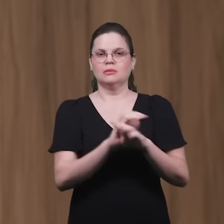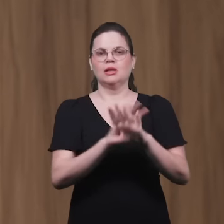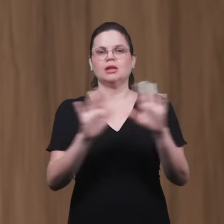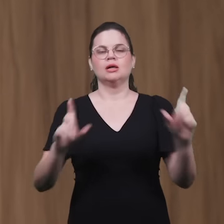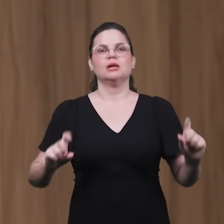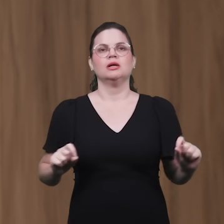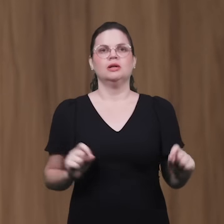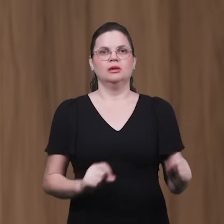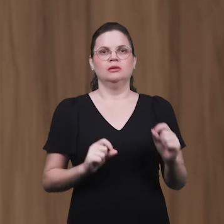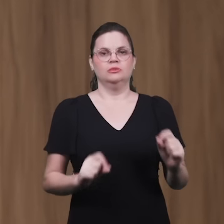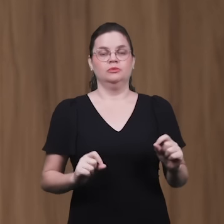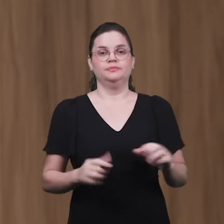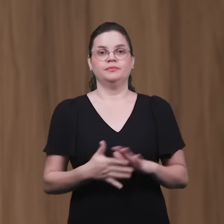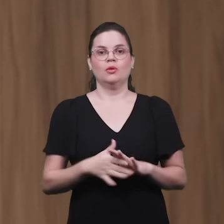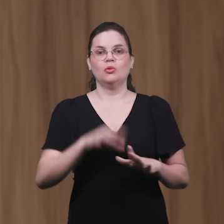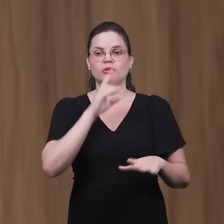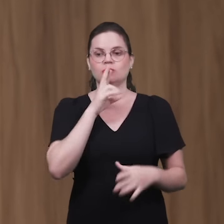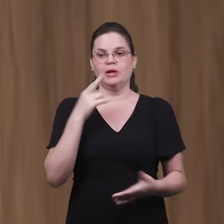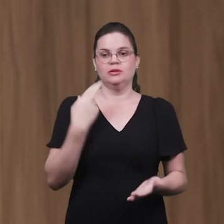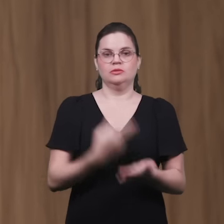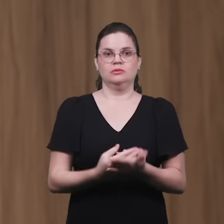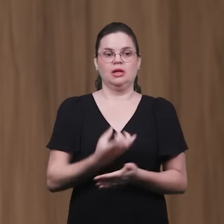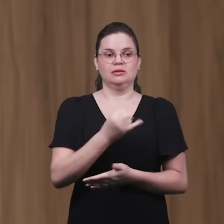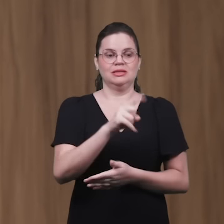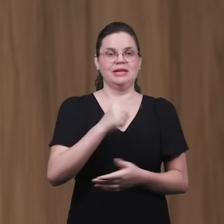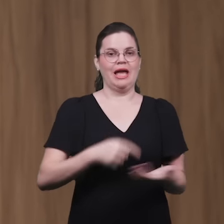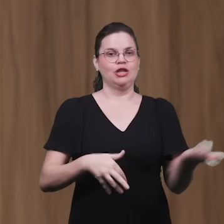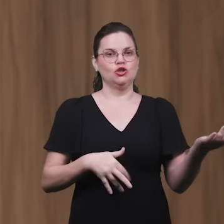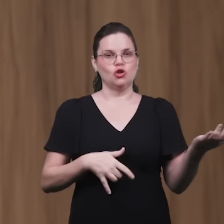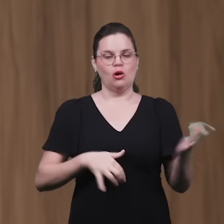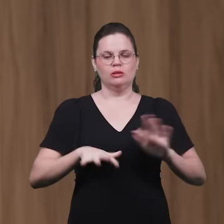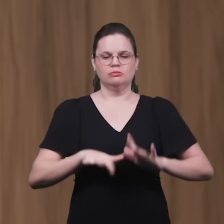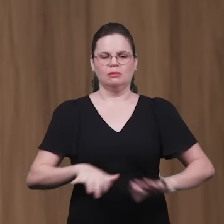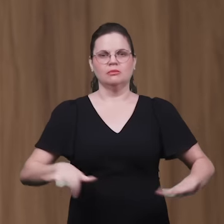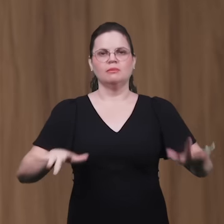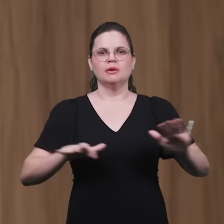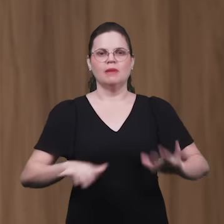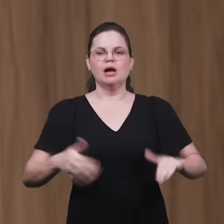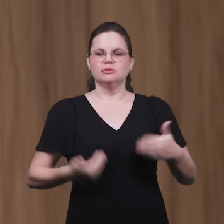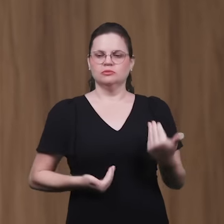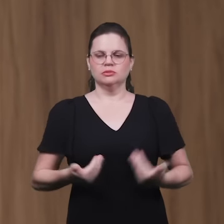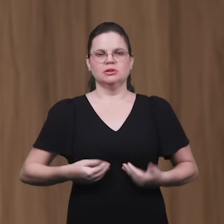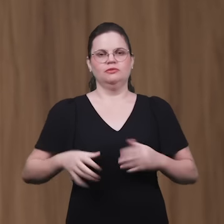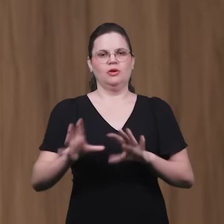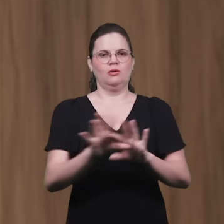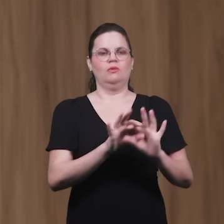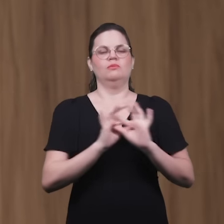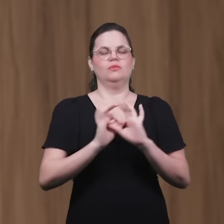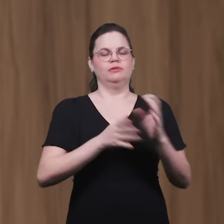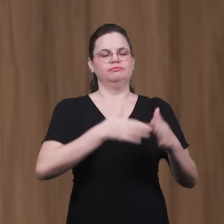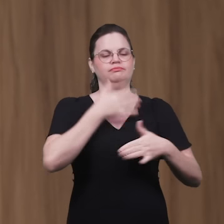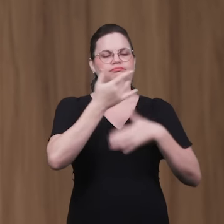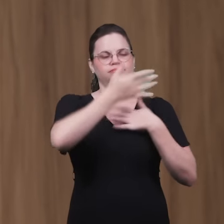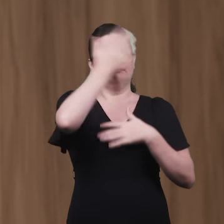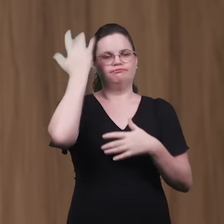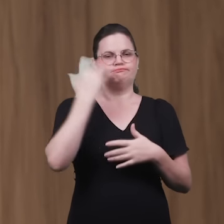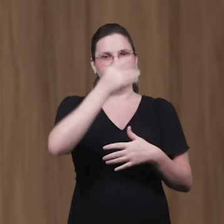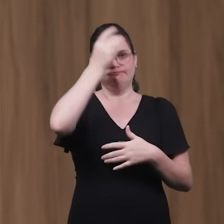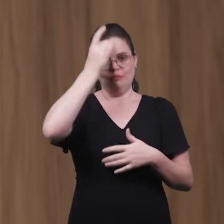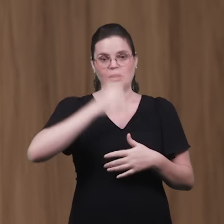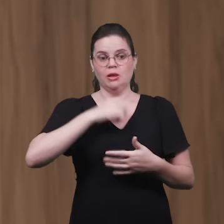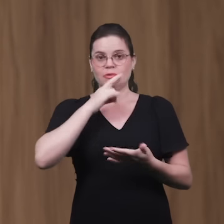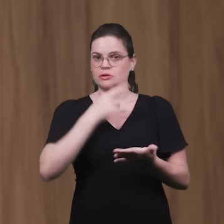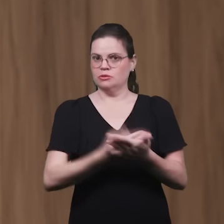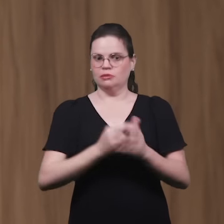do efeito que faz um toque de instrumento por um servo que está cheio do Espírito Santo. Quer ver,